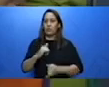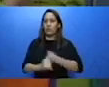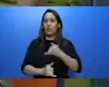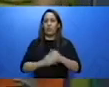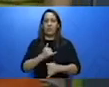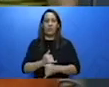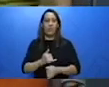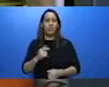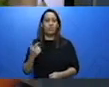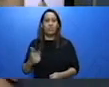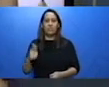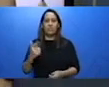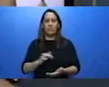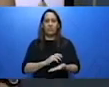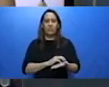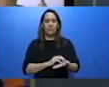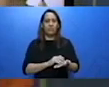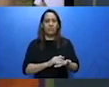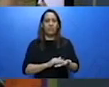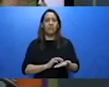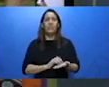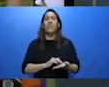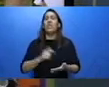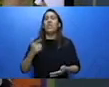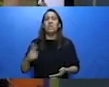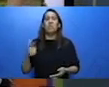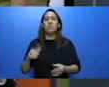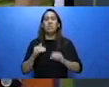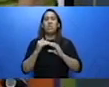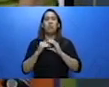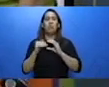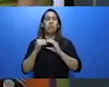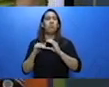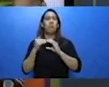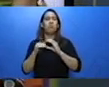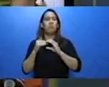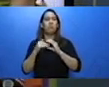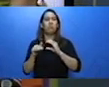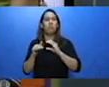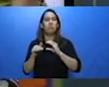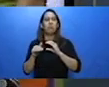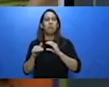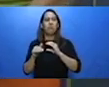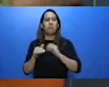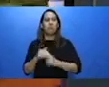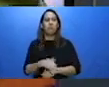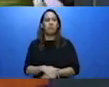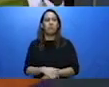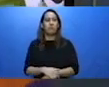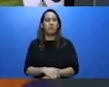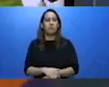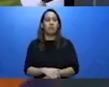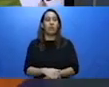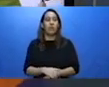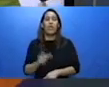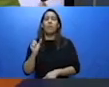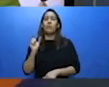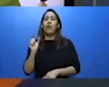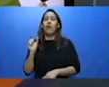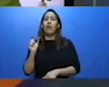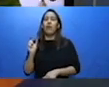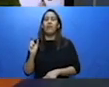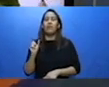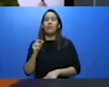nem tablet, nem e-mail. Tá vendo que essa palavra aqui está em negrito? Por quê? Que palavra que a